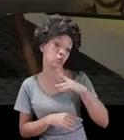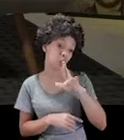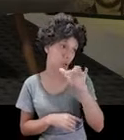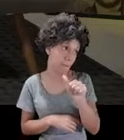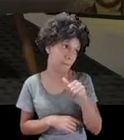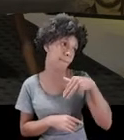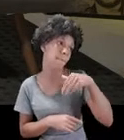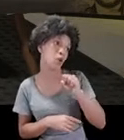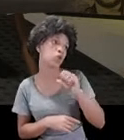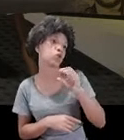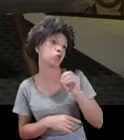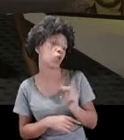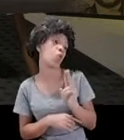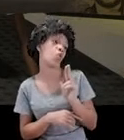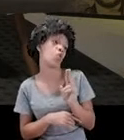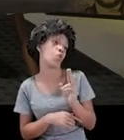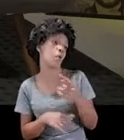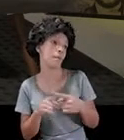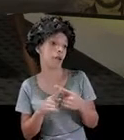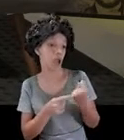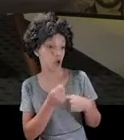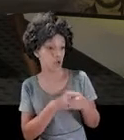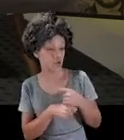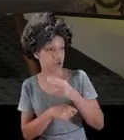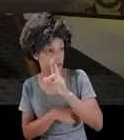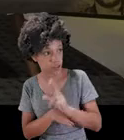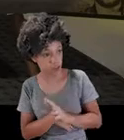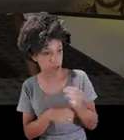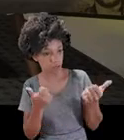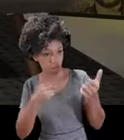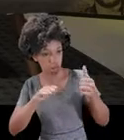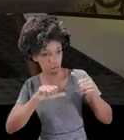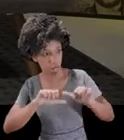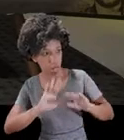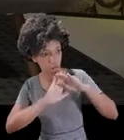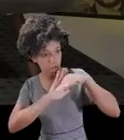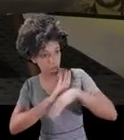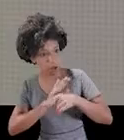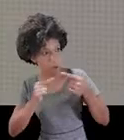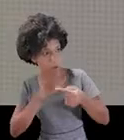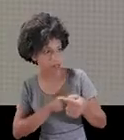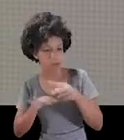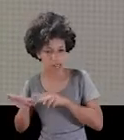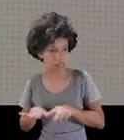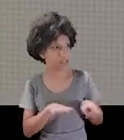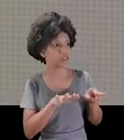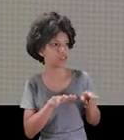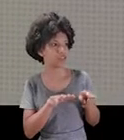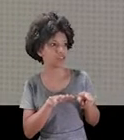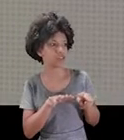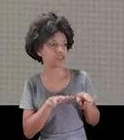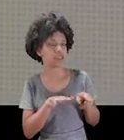machucou a fantasma de uma escola que levou a economia da Rússia para baixo em uma semana que tem